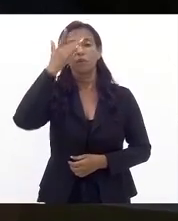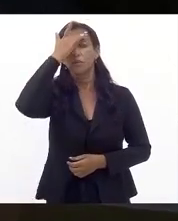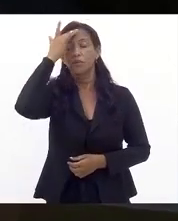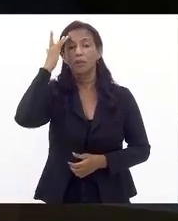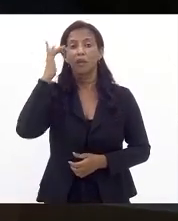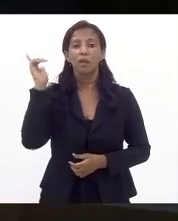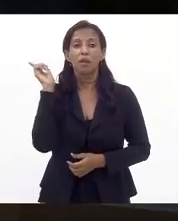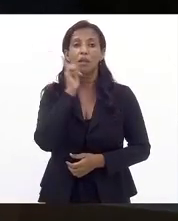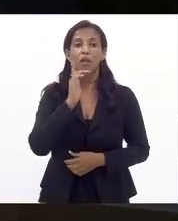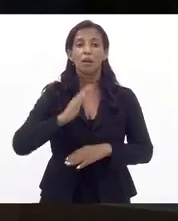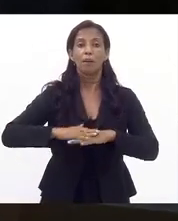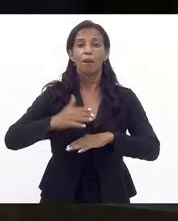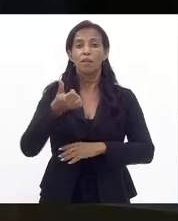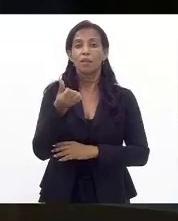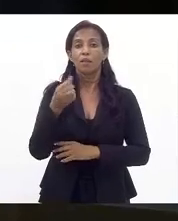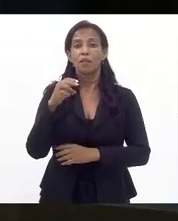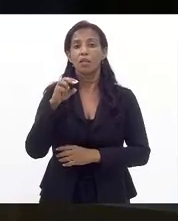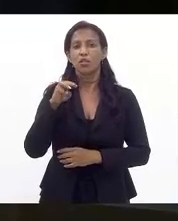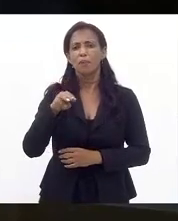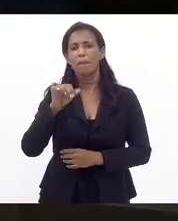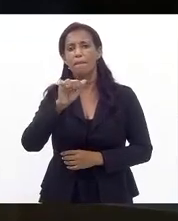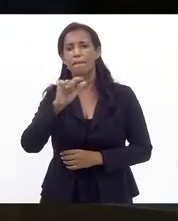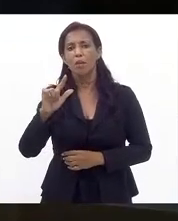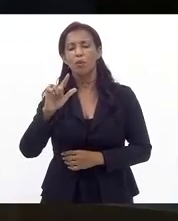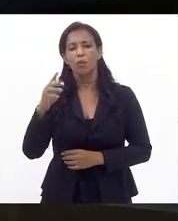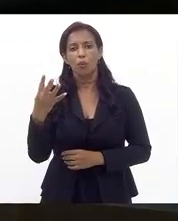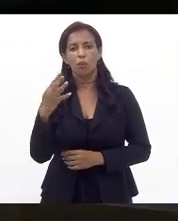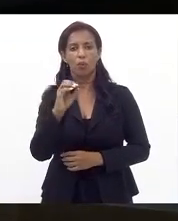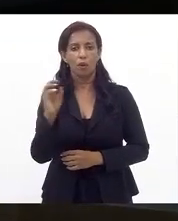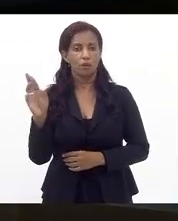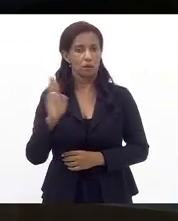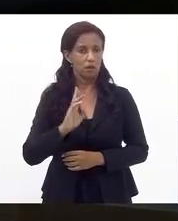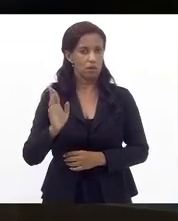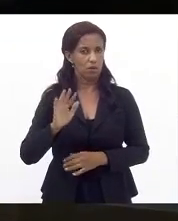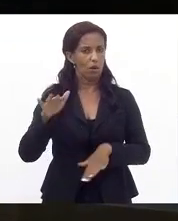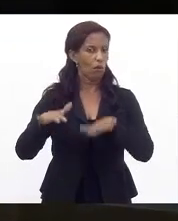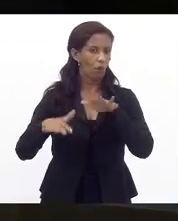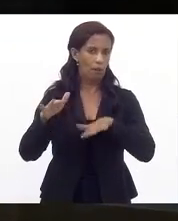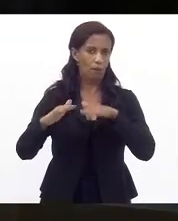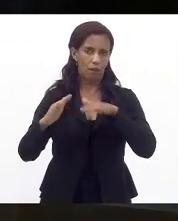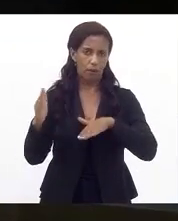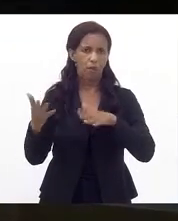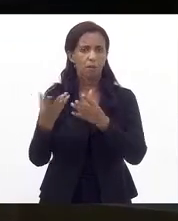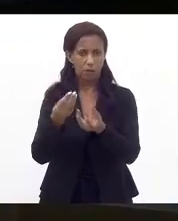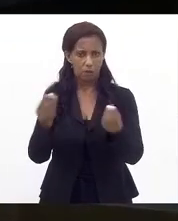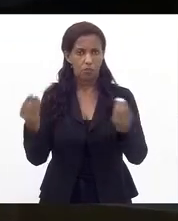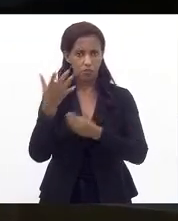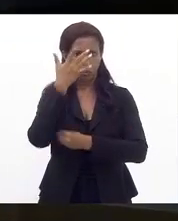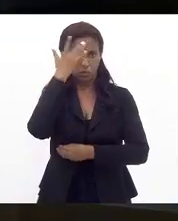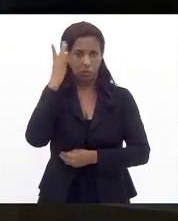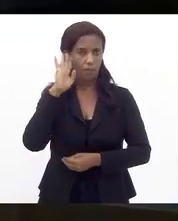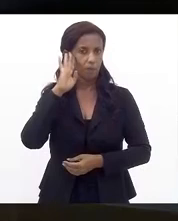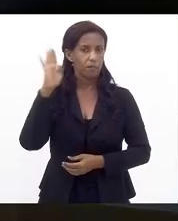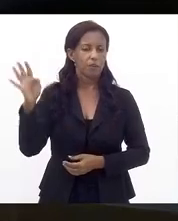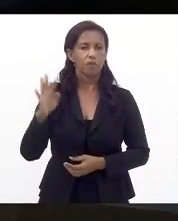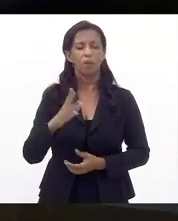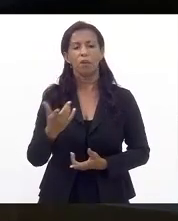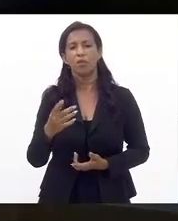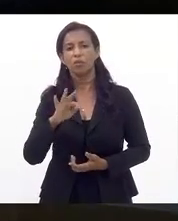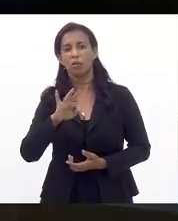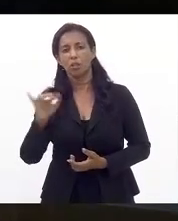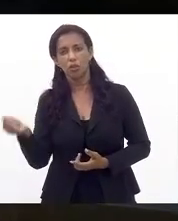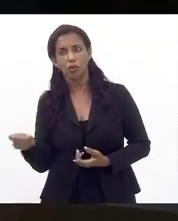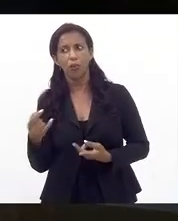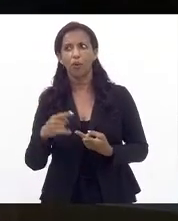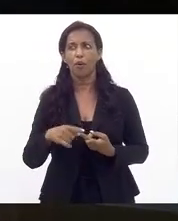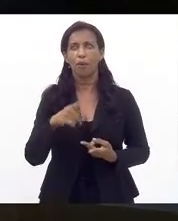pessoas que ganham acima de 6.400 a que não é a maioria mas é bastante gente principalmente TJ